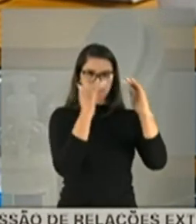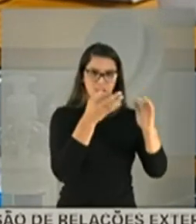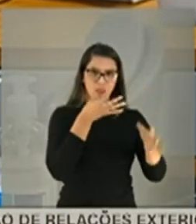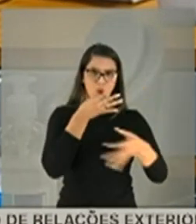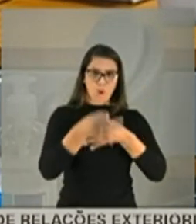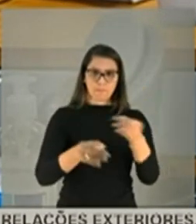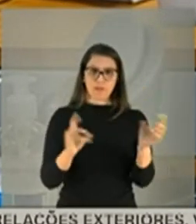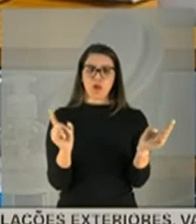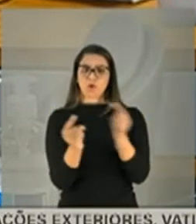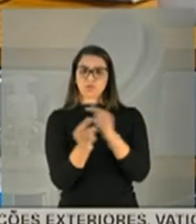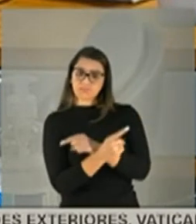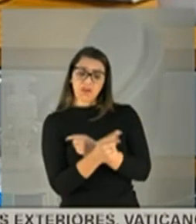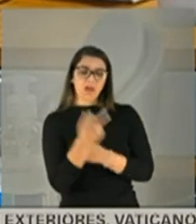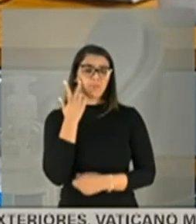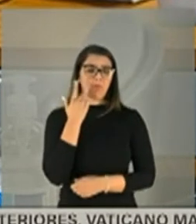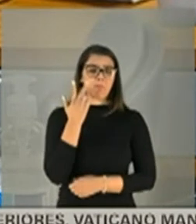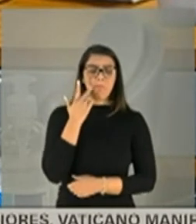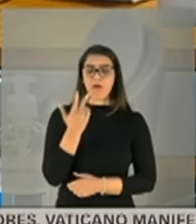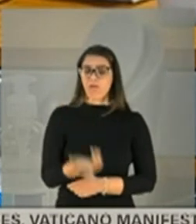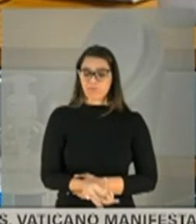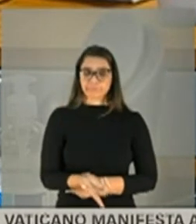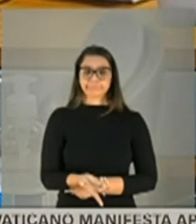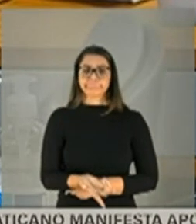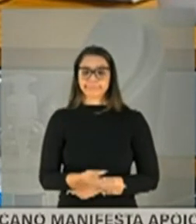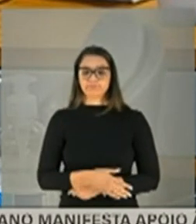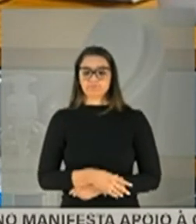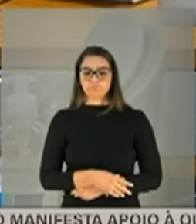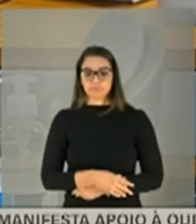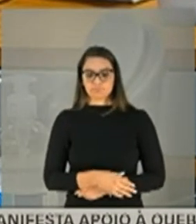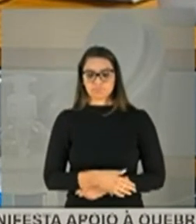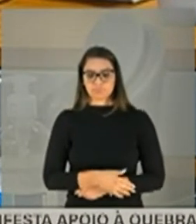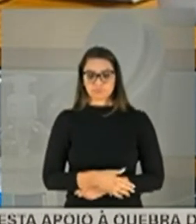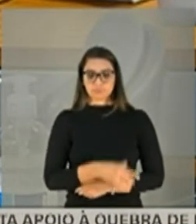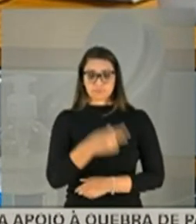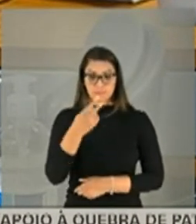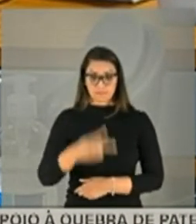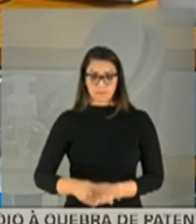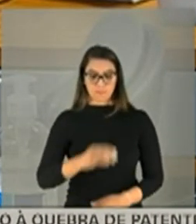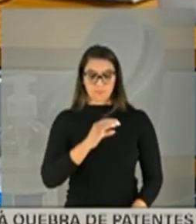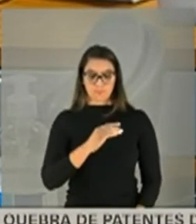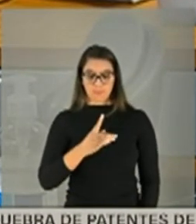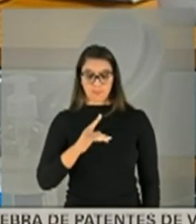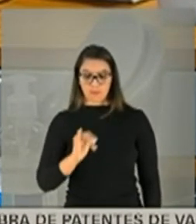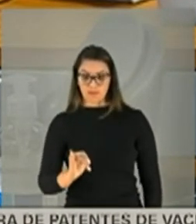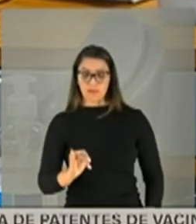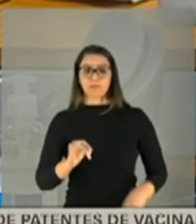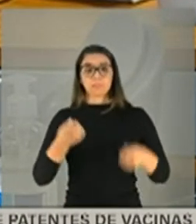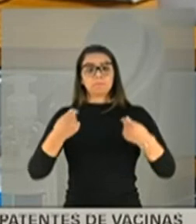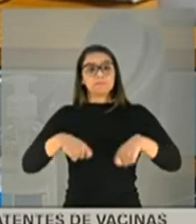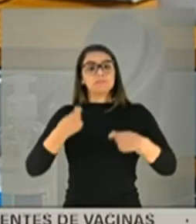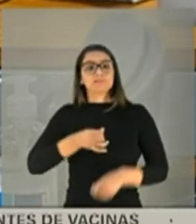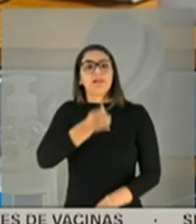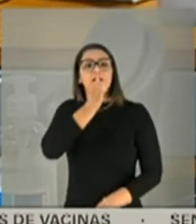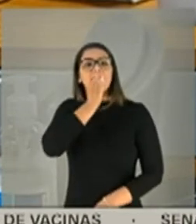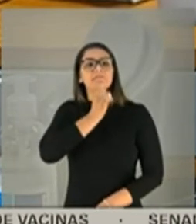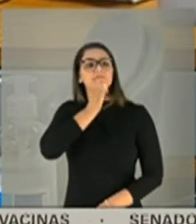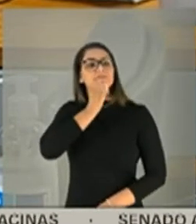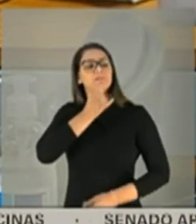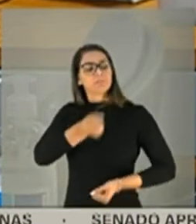fazem parte do jogo democrático. E, inclusive, essa CPI precisa dar o exemplo. Essa